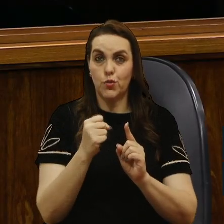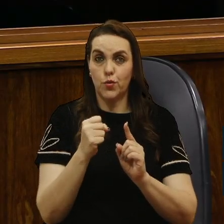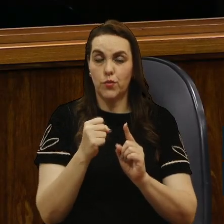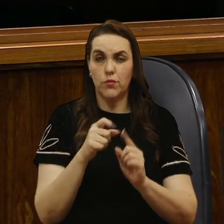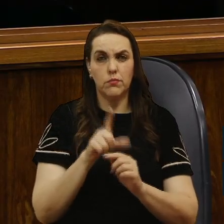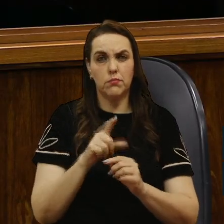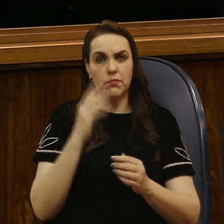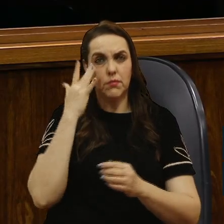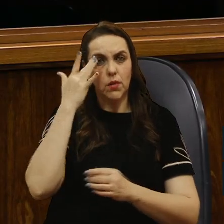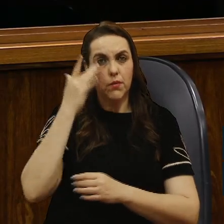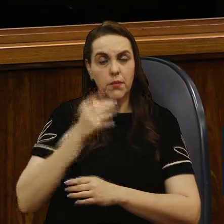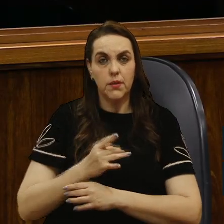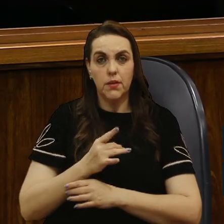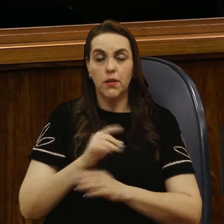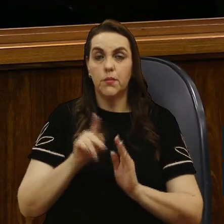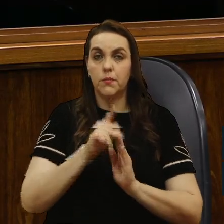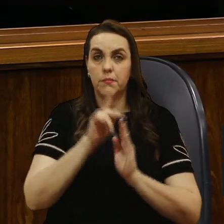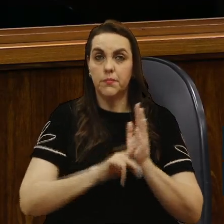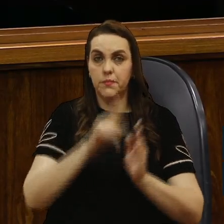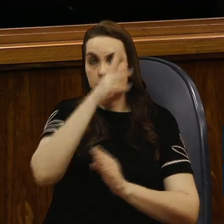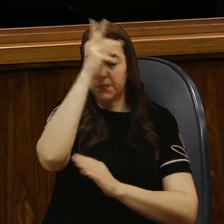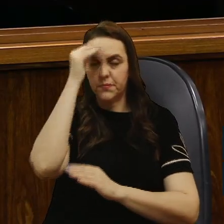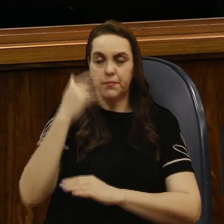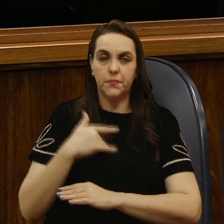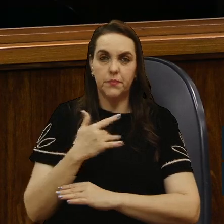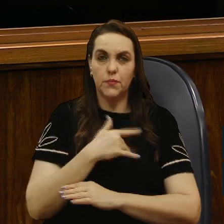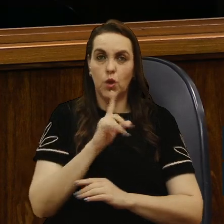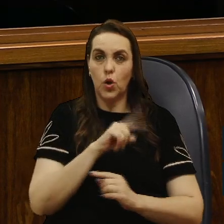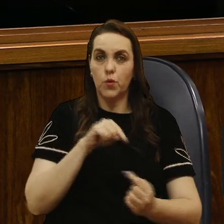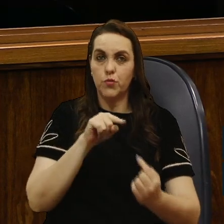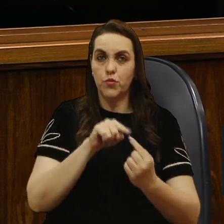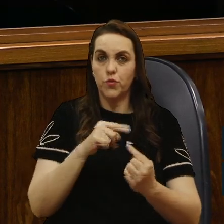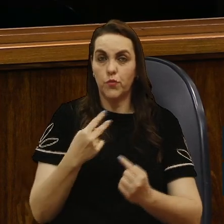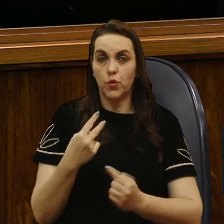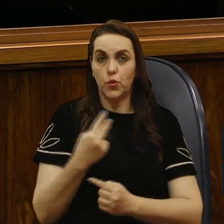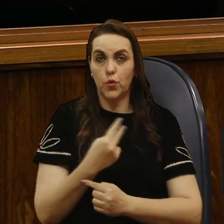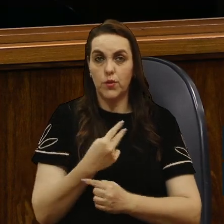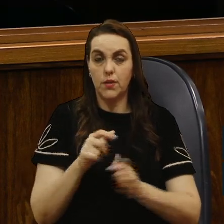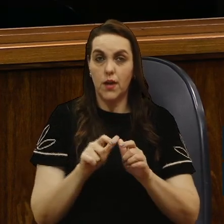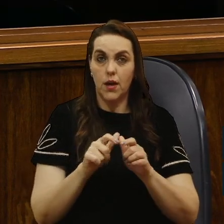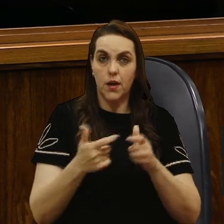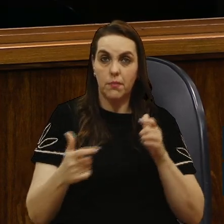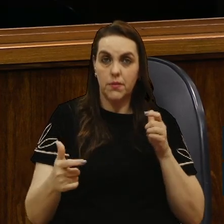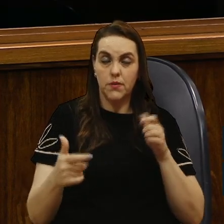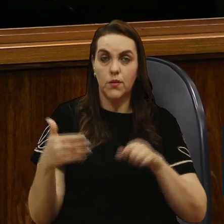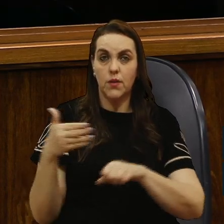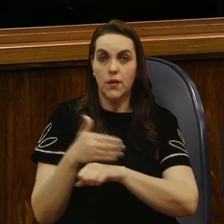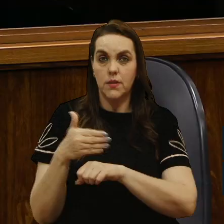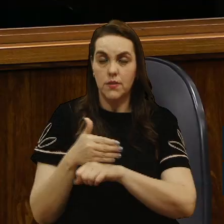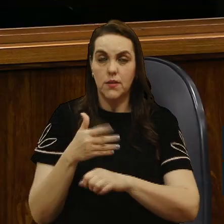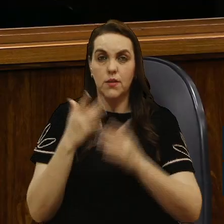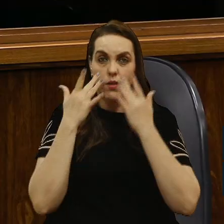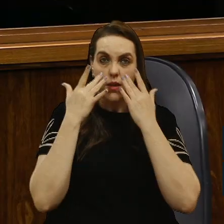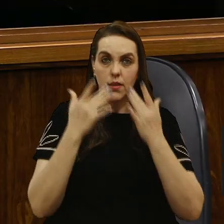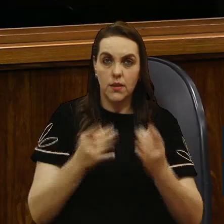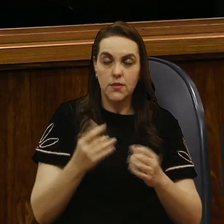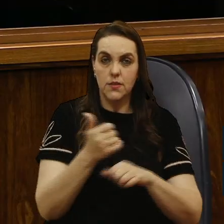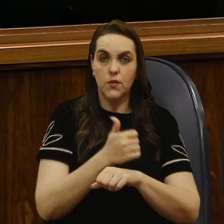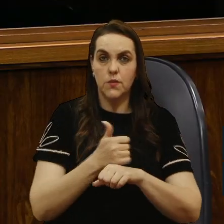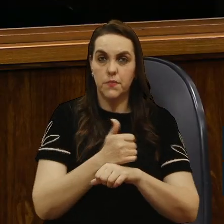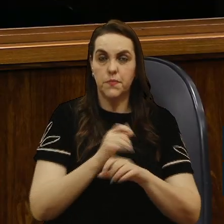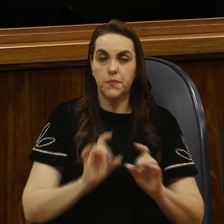Plano Municipal de Saúde prevê o objetivo 2, a ampliação, o acesso à atenção